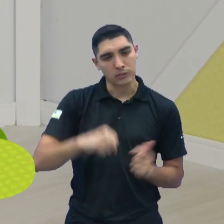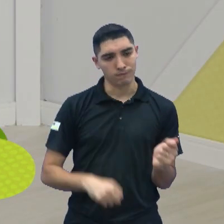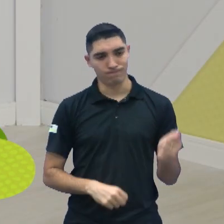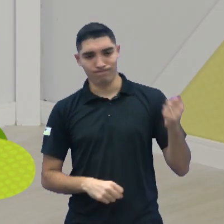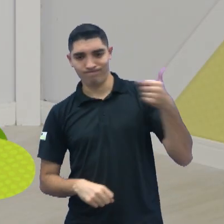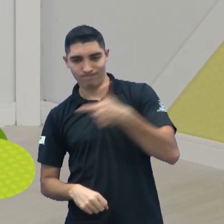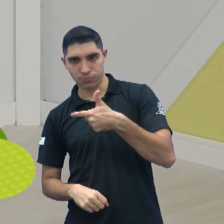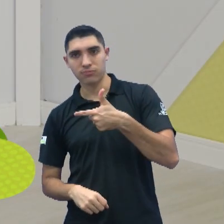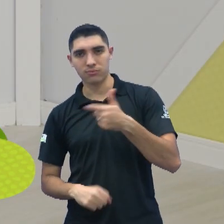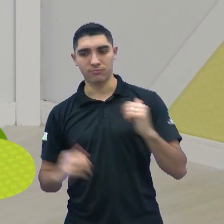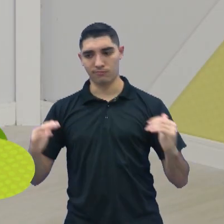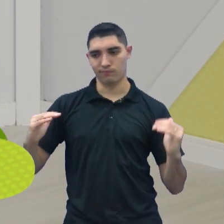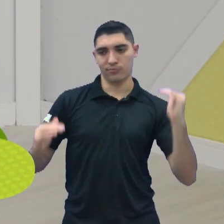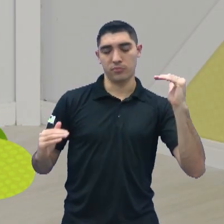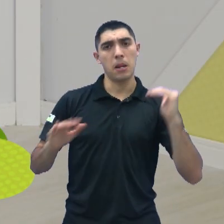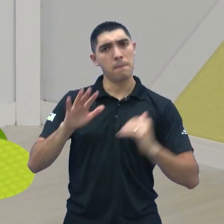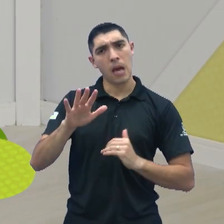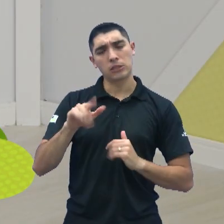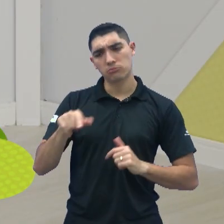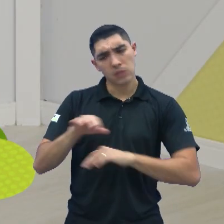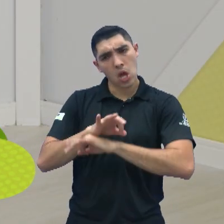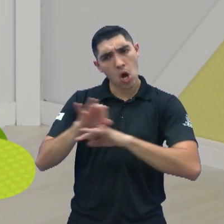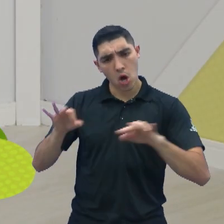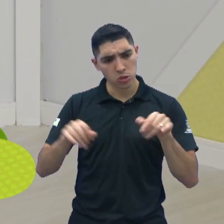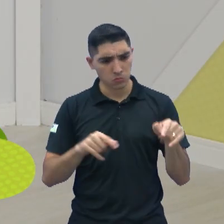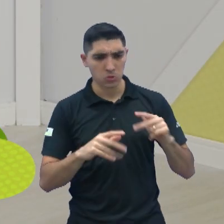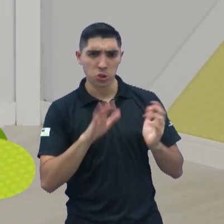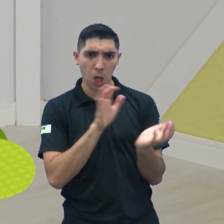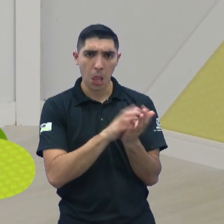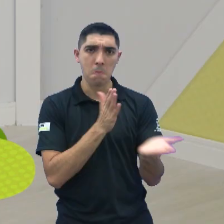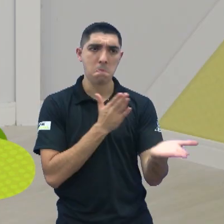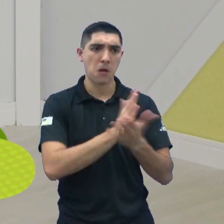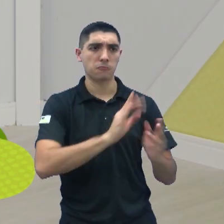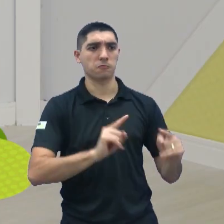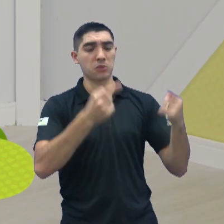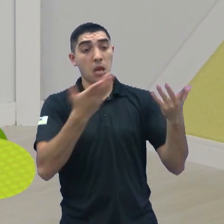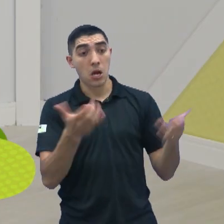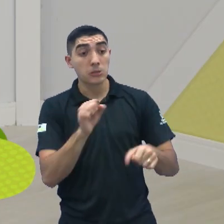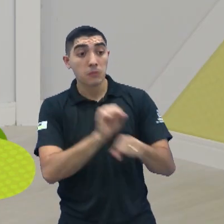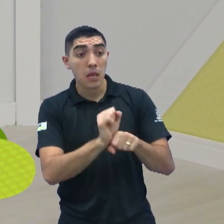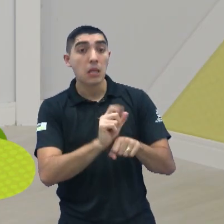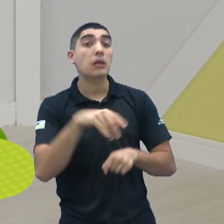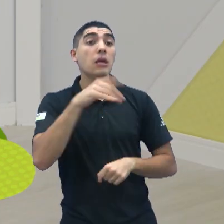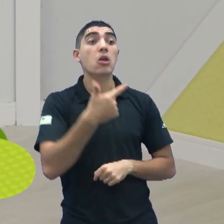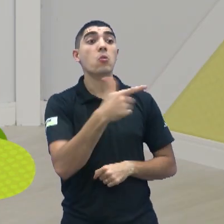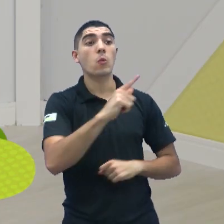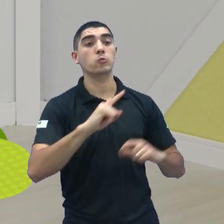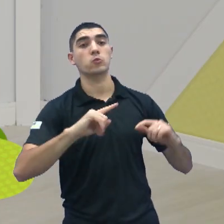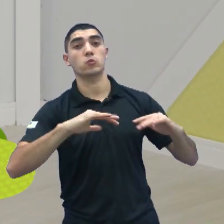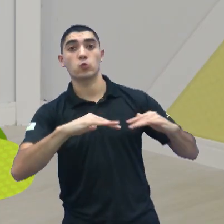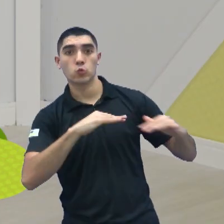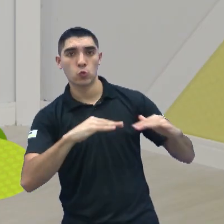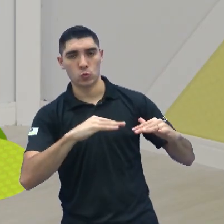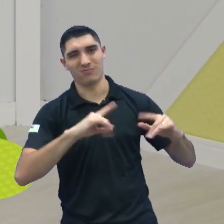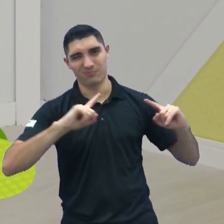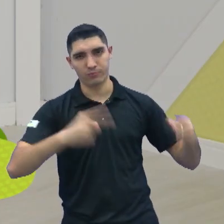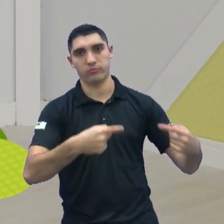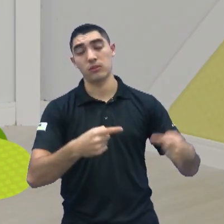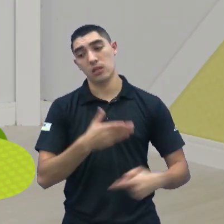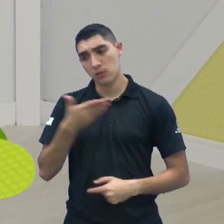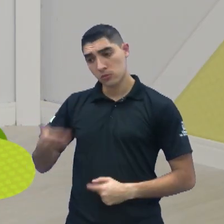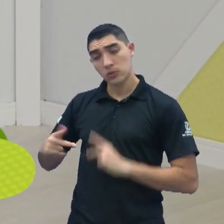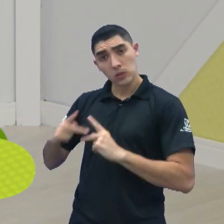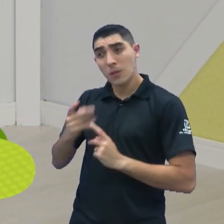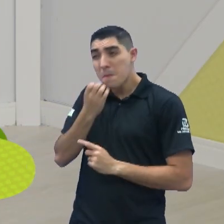ao São José, mas bela campanha do Jacareí, que já está na final e agora aguarda o seu adversário. O São José fez uma boa campanha e